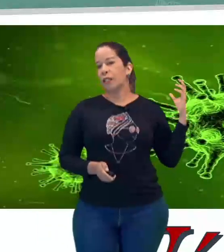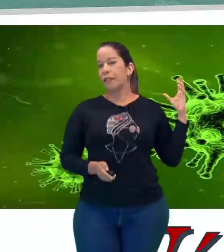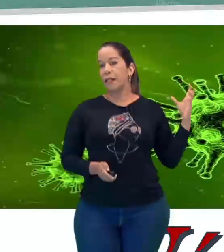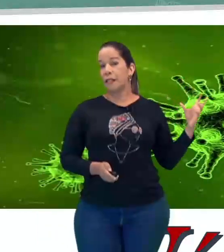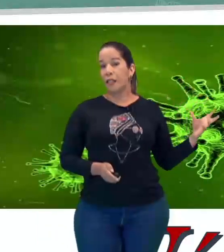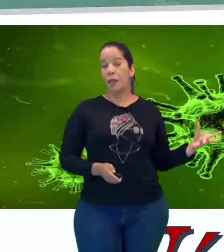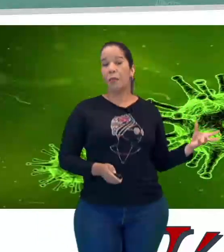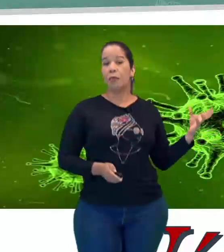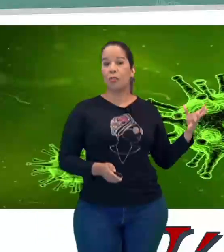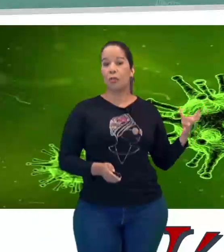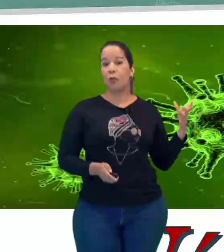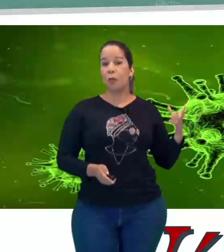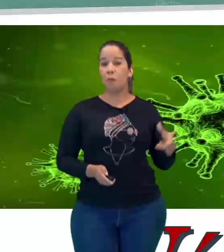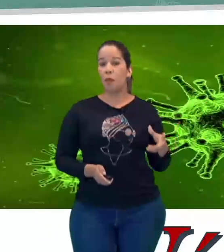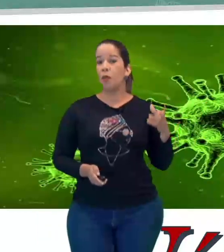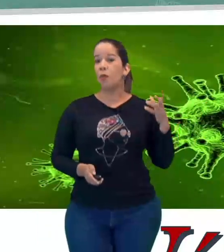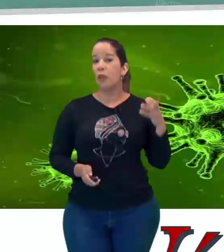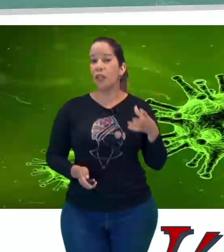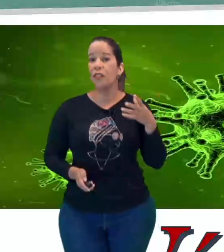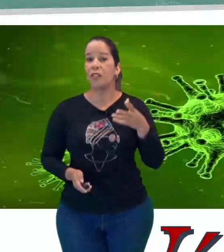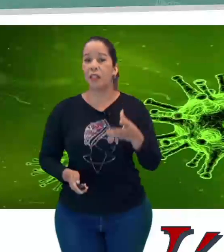Desde dezembro de